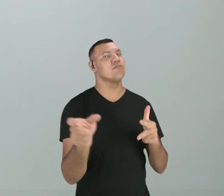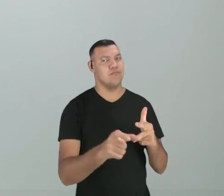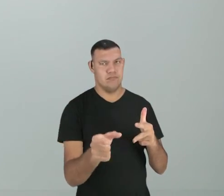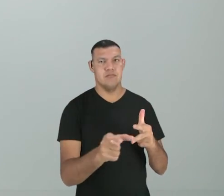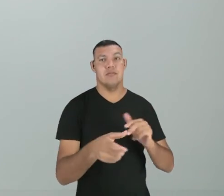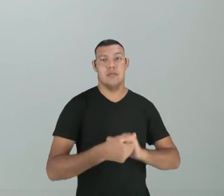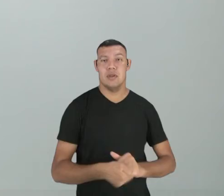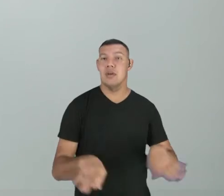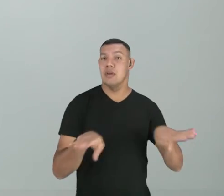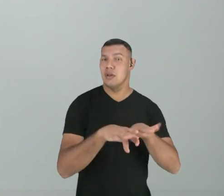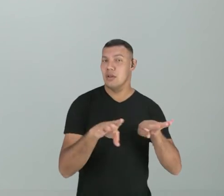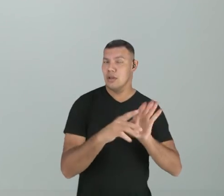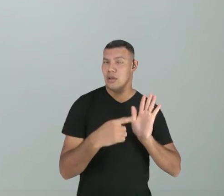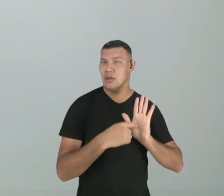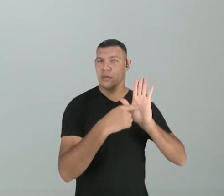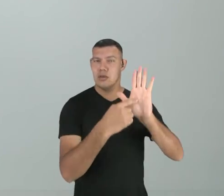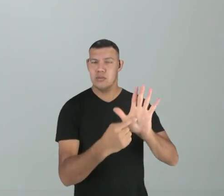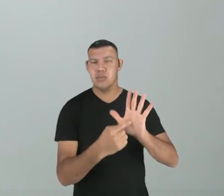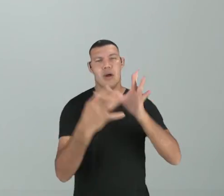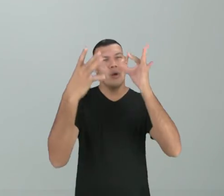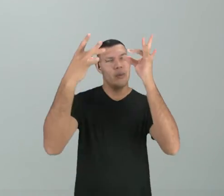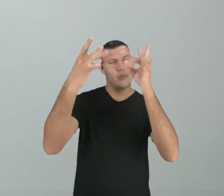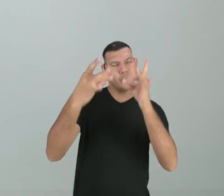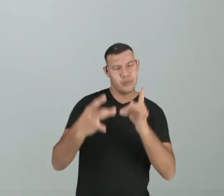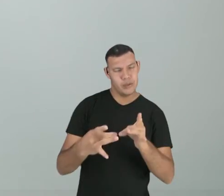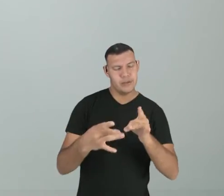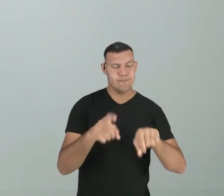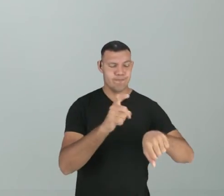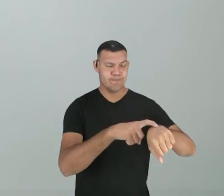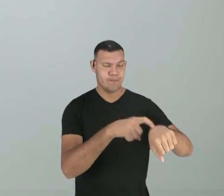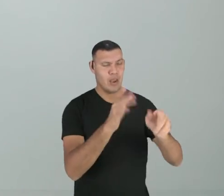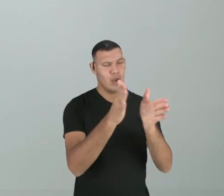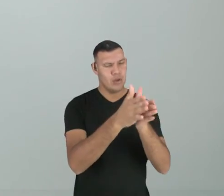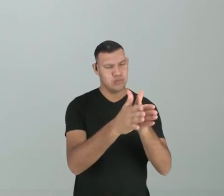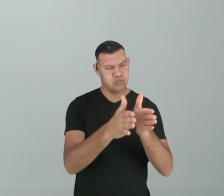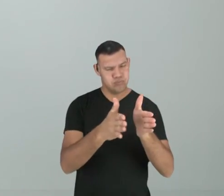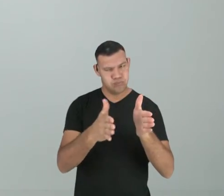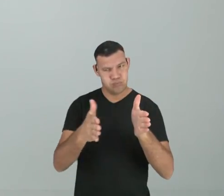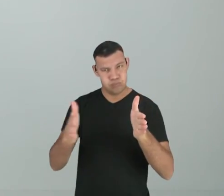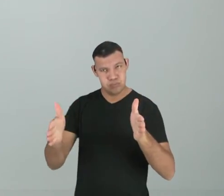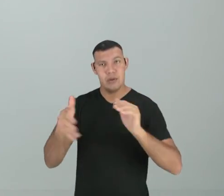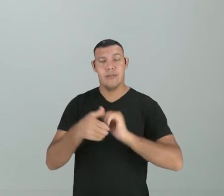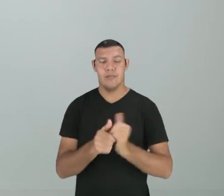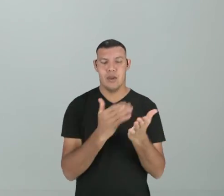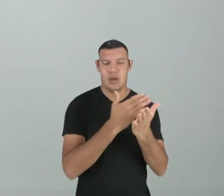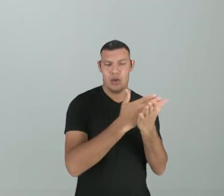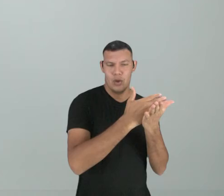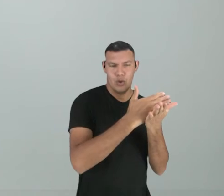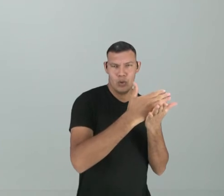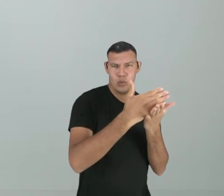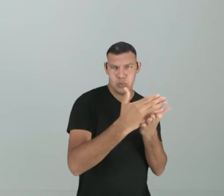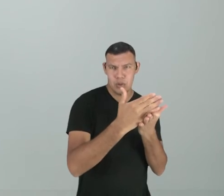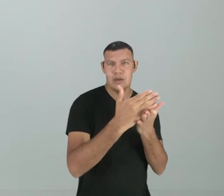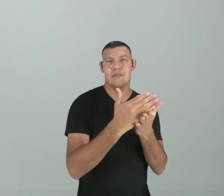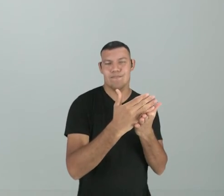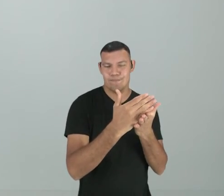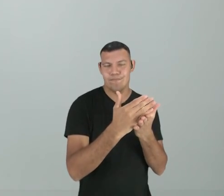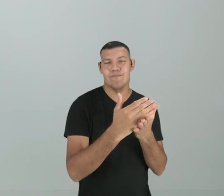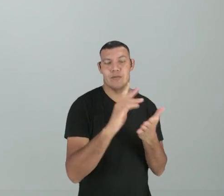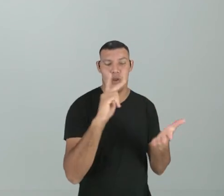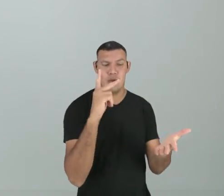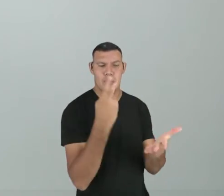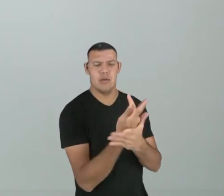vai trazendo uma riqueza de detalhes numa sequência temporal, né? Lá do início, que vai falando como os